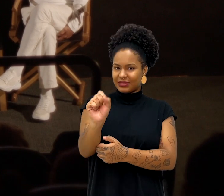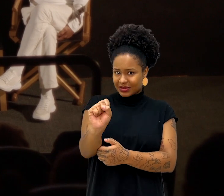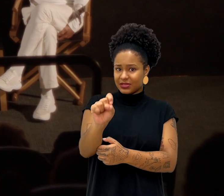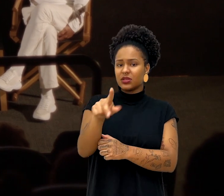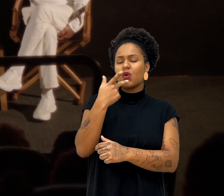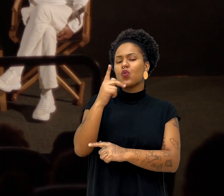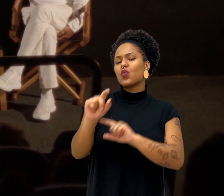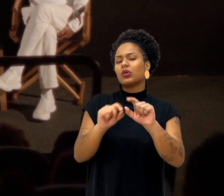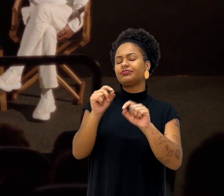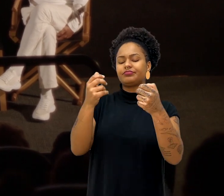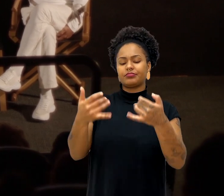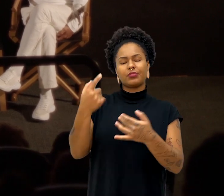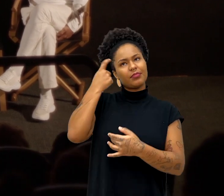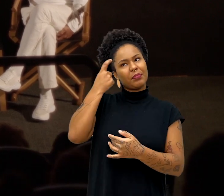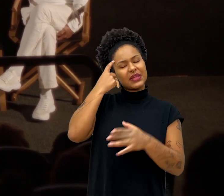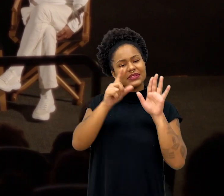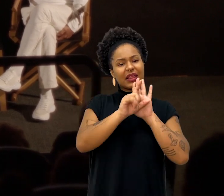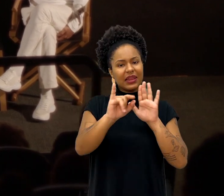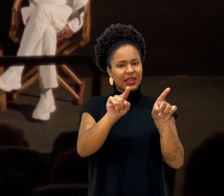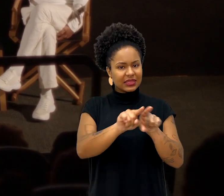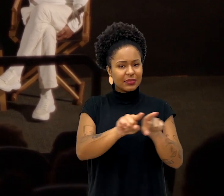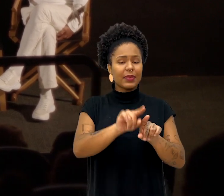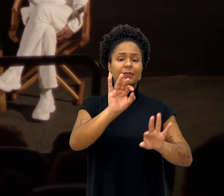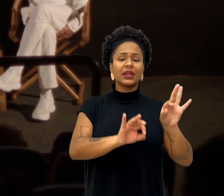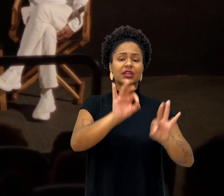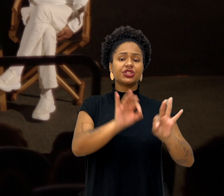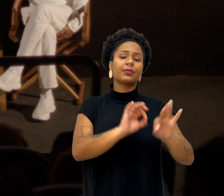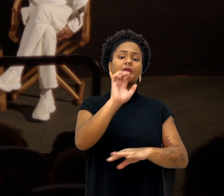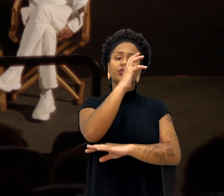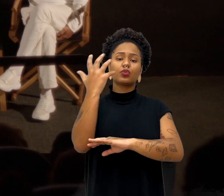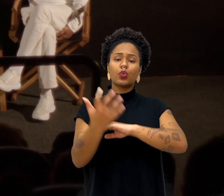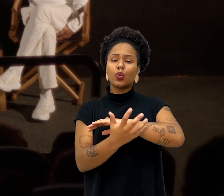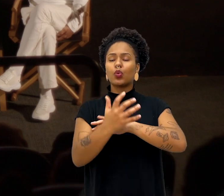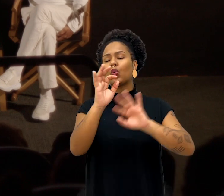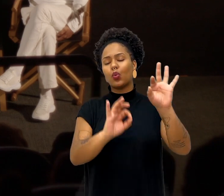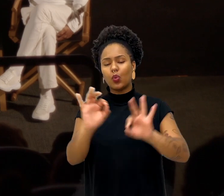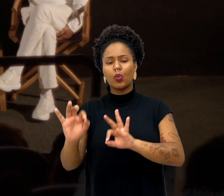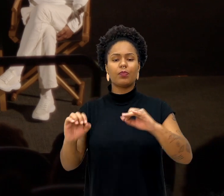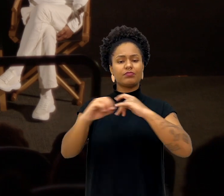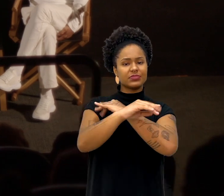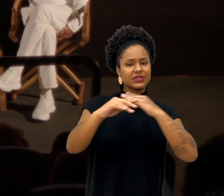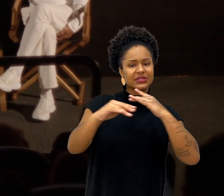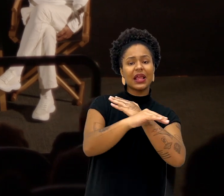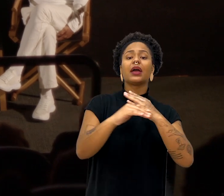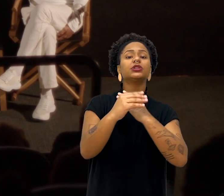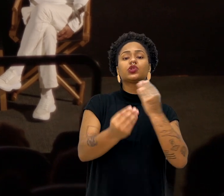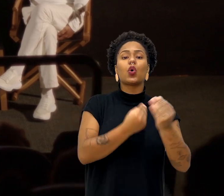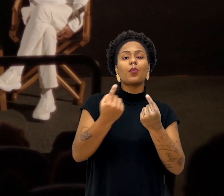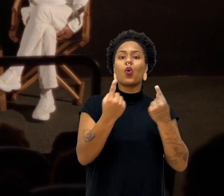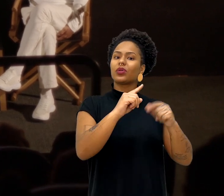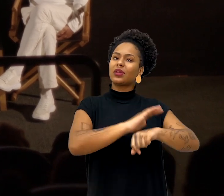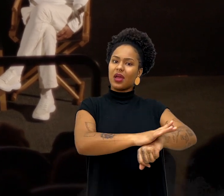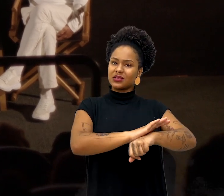essa ideia de pensar também legislação e um planejamento urbano antirracista, mas principalmente uma